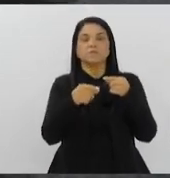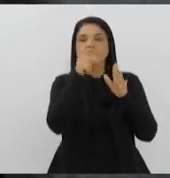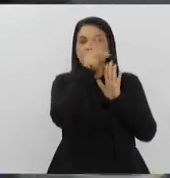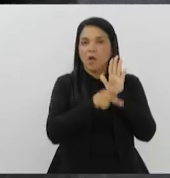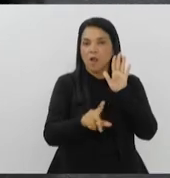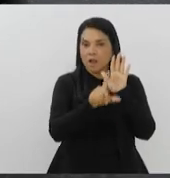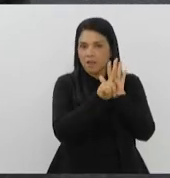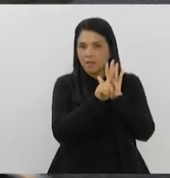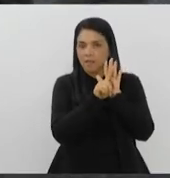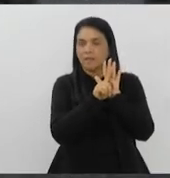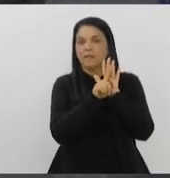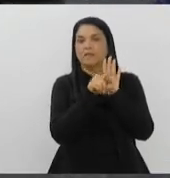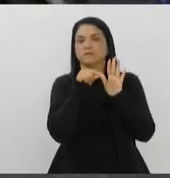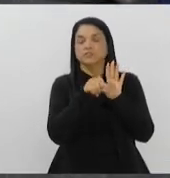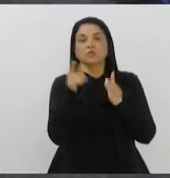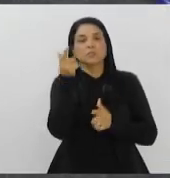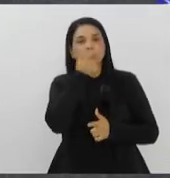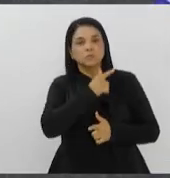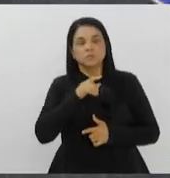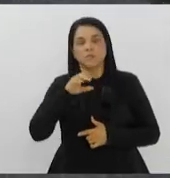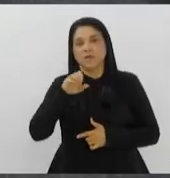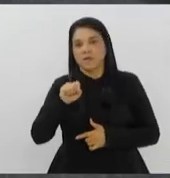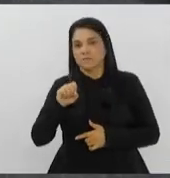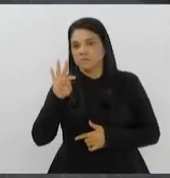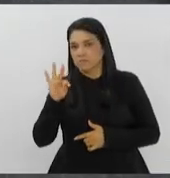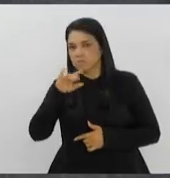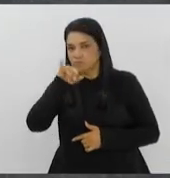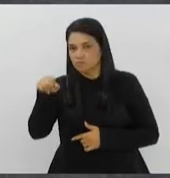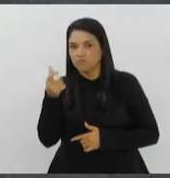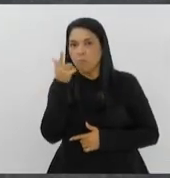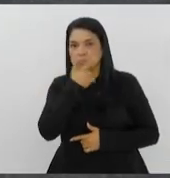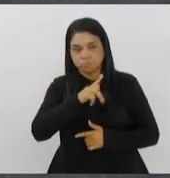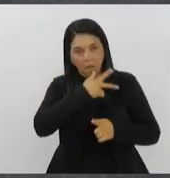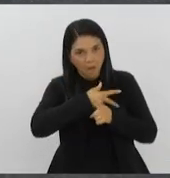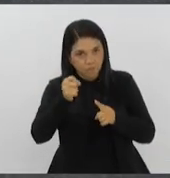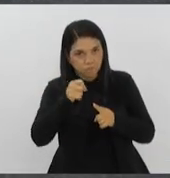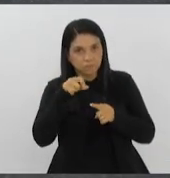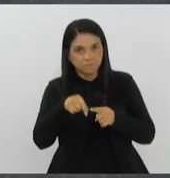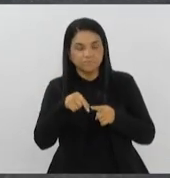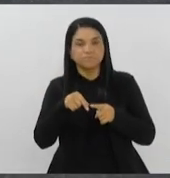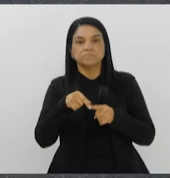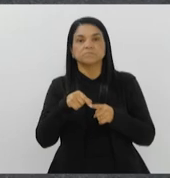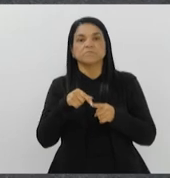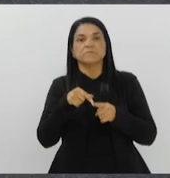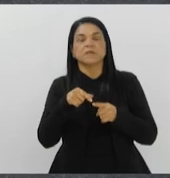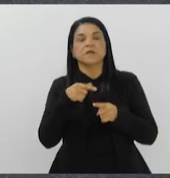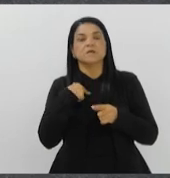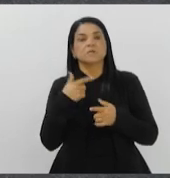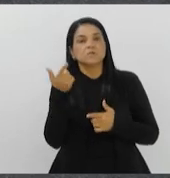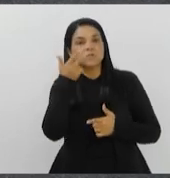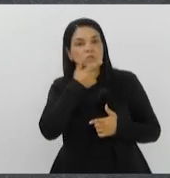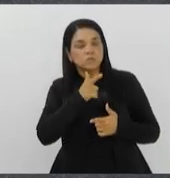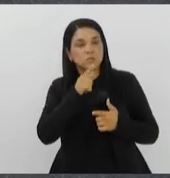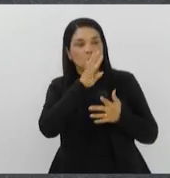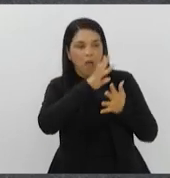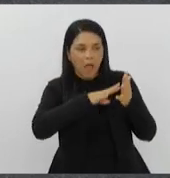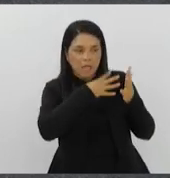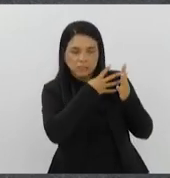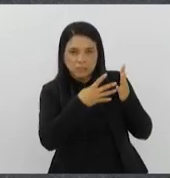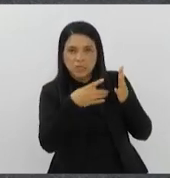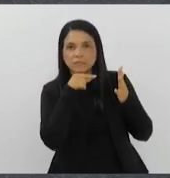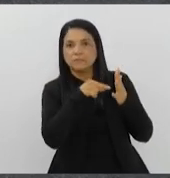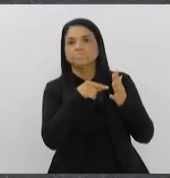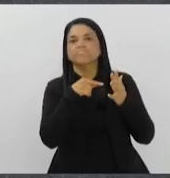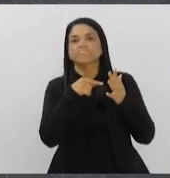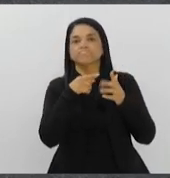já conseguimos no STJ uma vitória, né? A sua intervenção para buscar a agenda foi